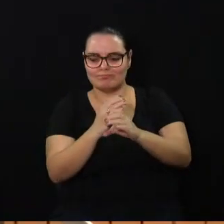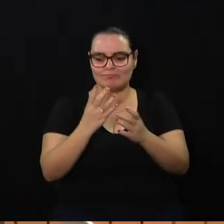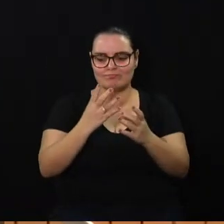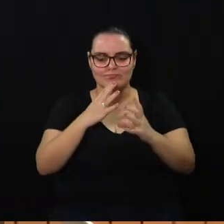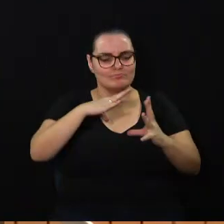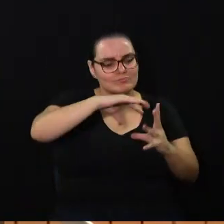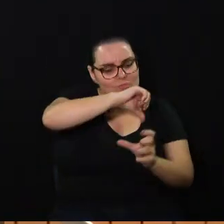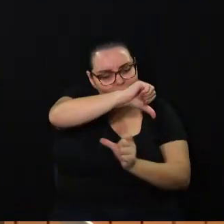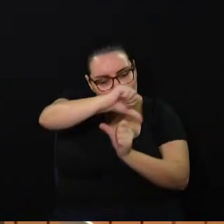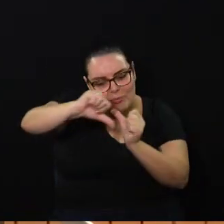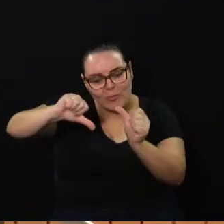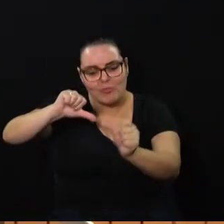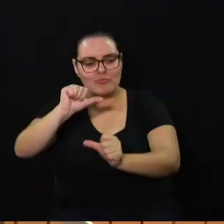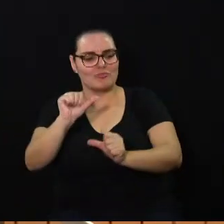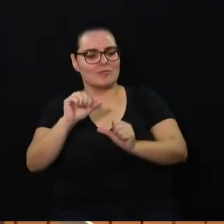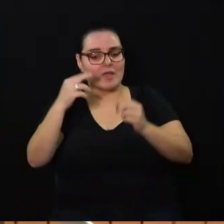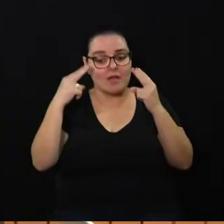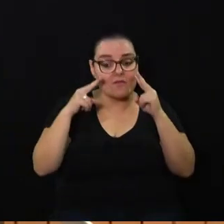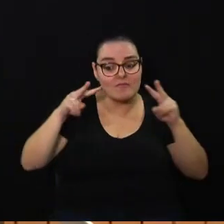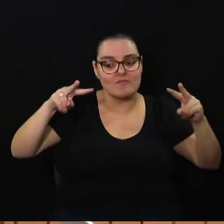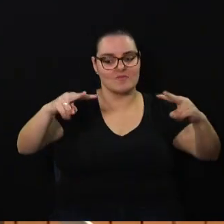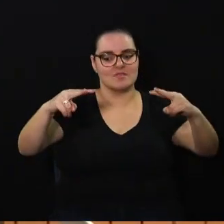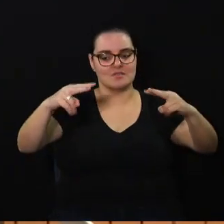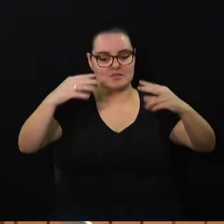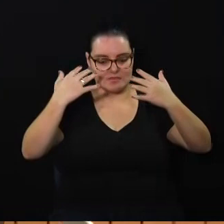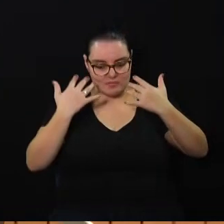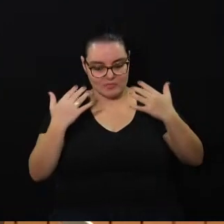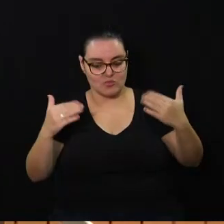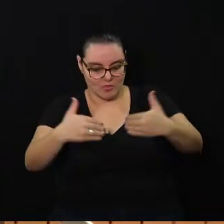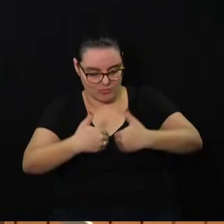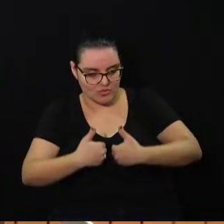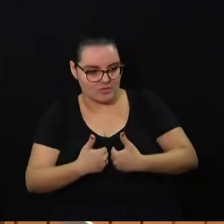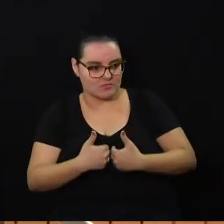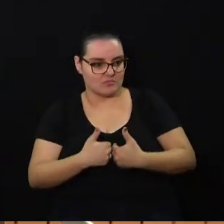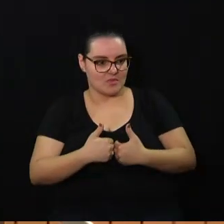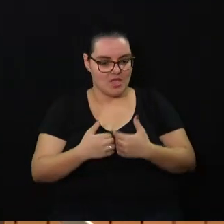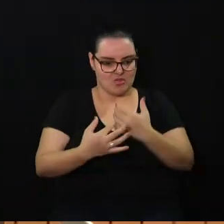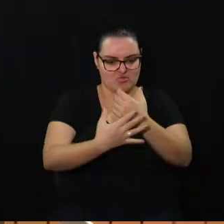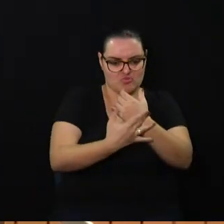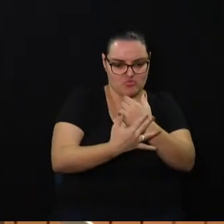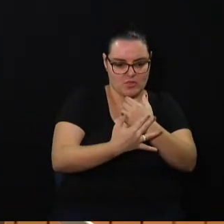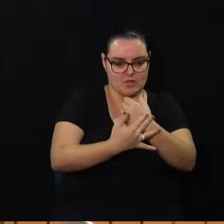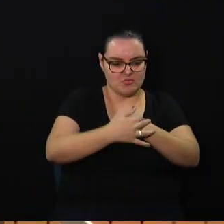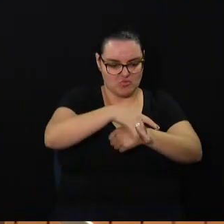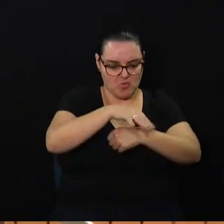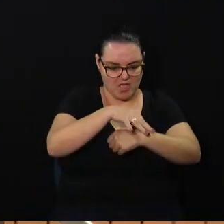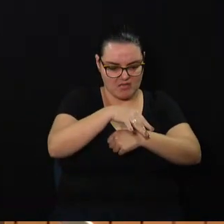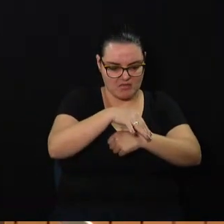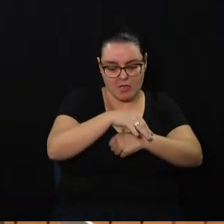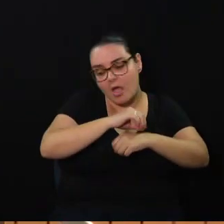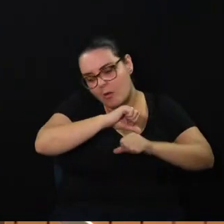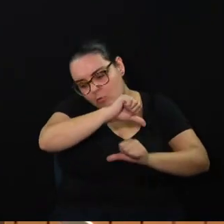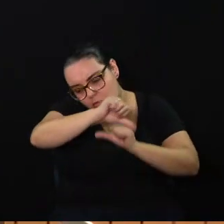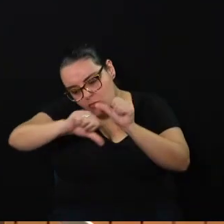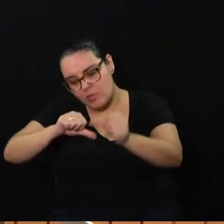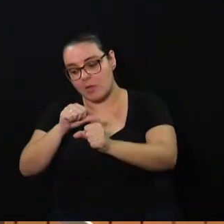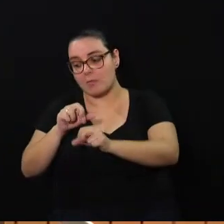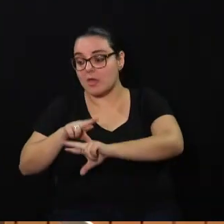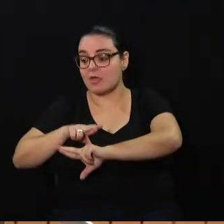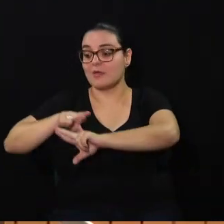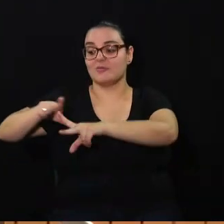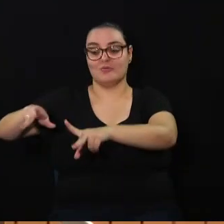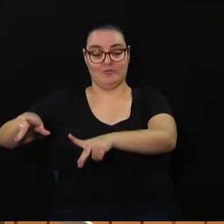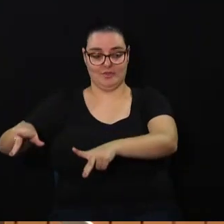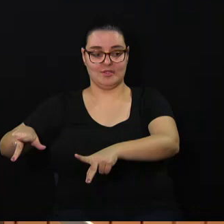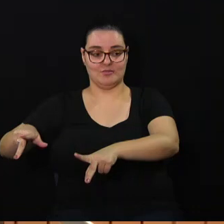em relação ao autismo passando do foco de doença para diferença desta forma o evento desta noite tem